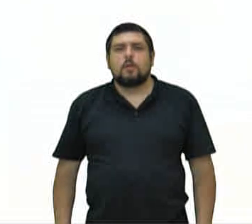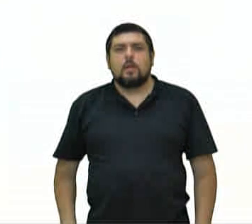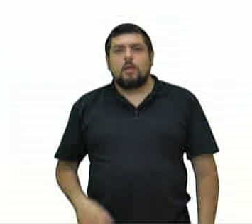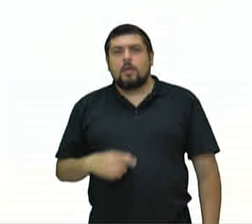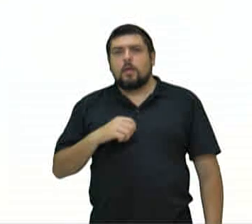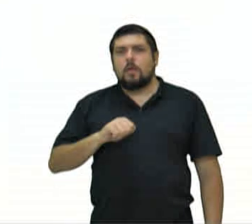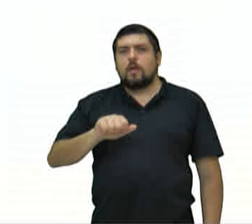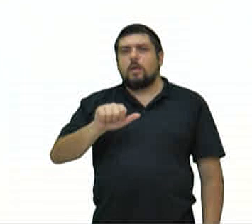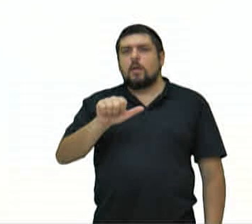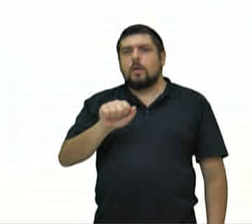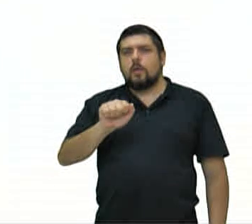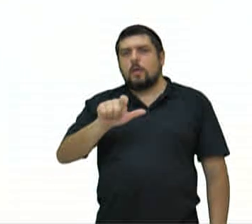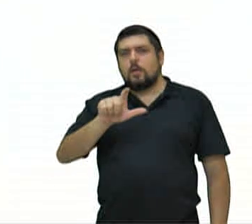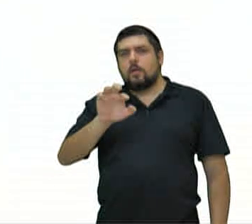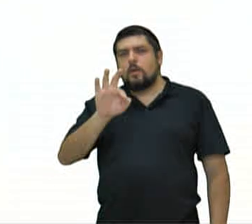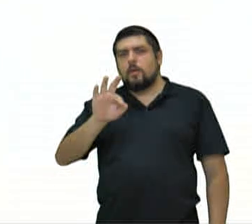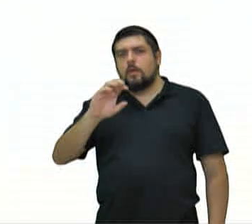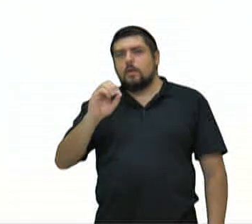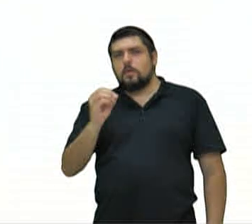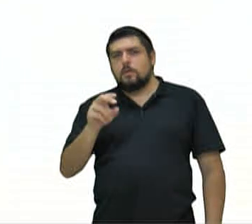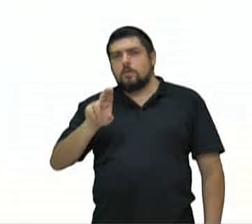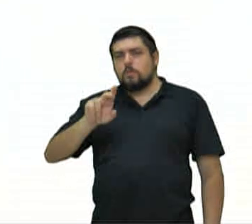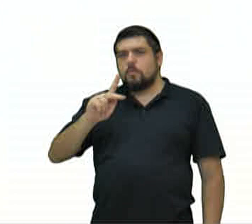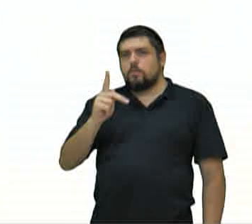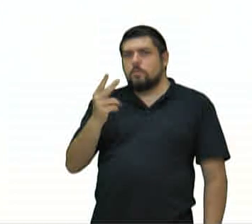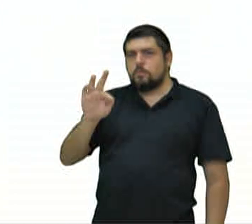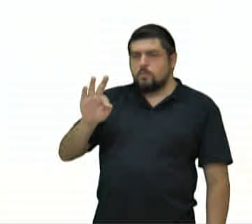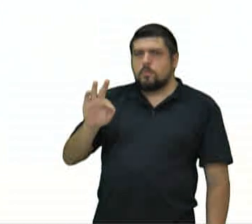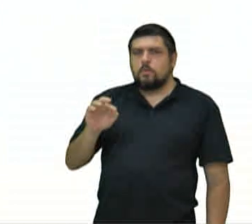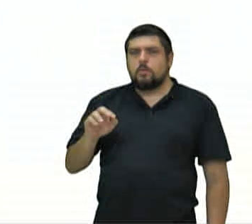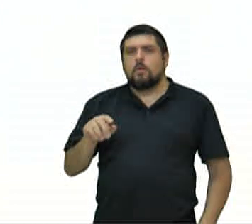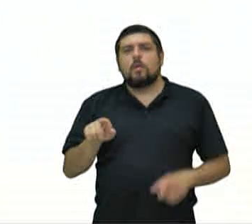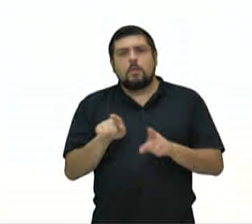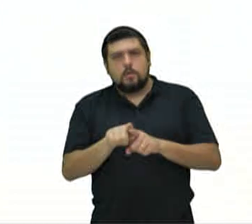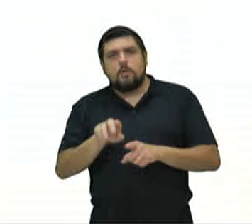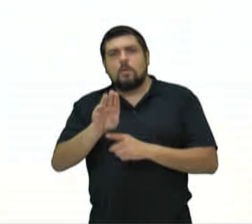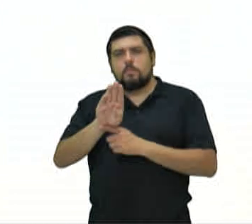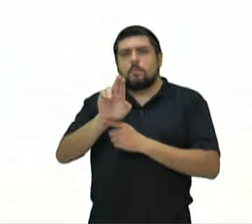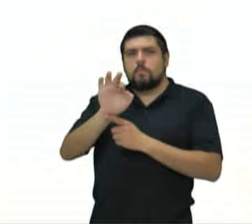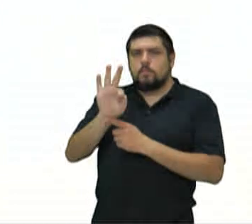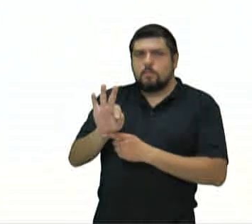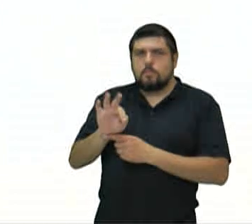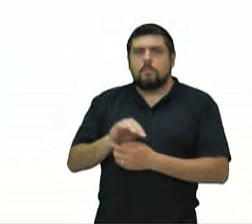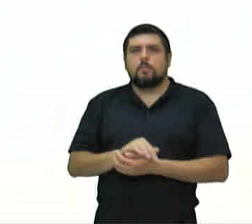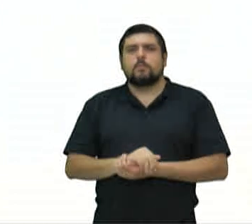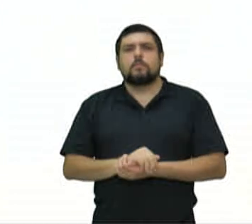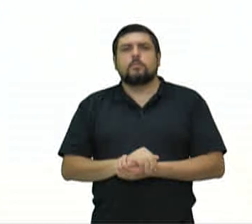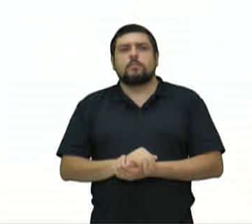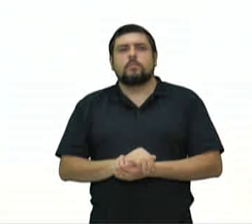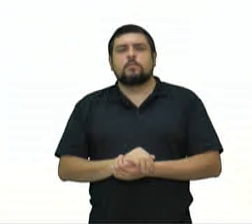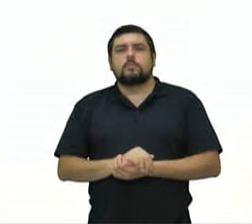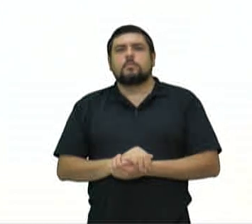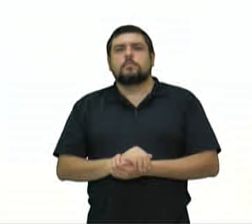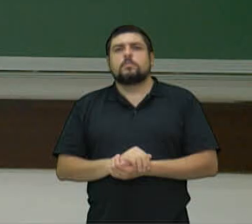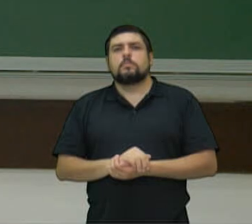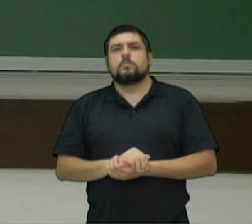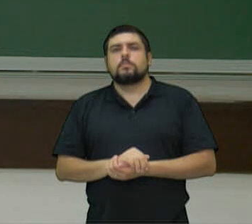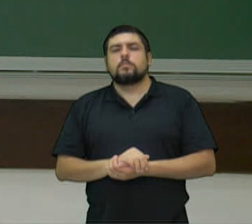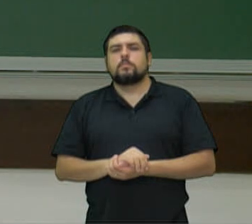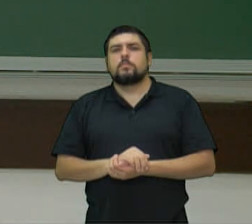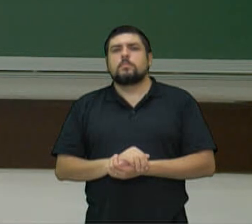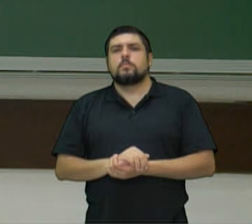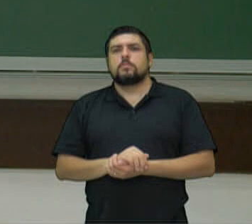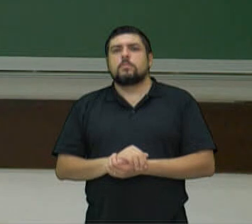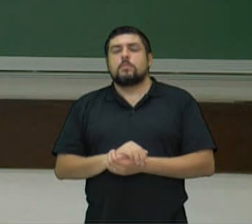although e o but. Então, vejam lá, ó, né? Ele diz, embora, felizmente, não fosse comigo. Quando esse